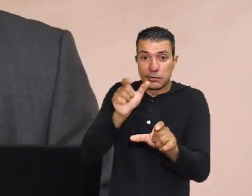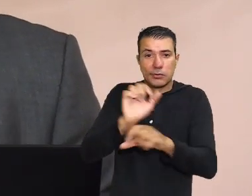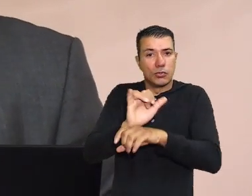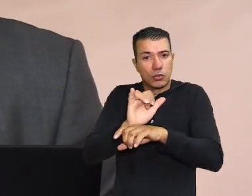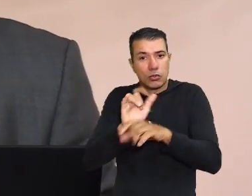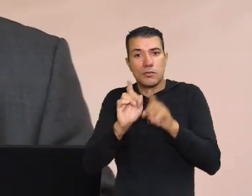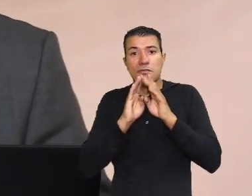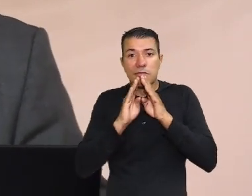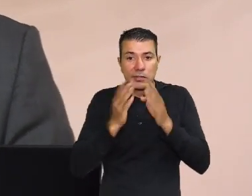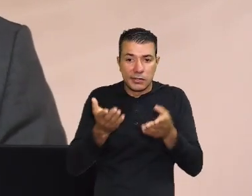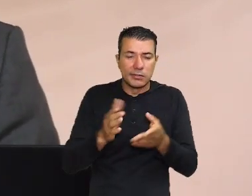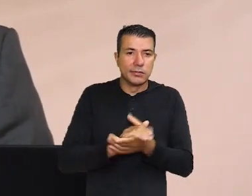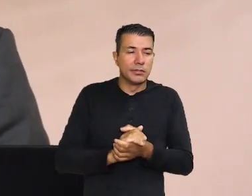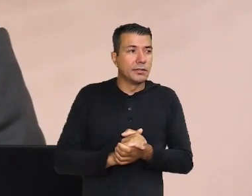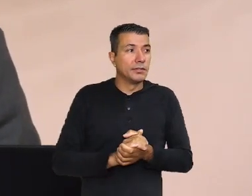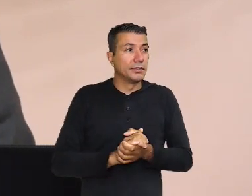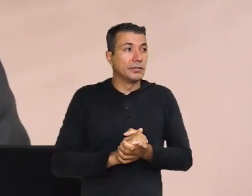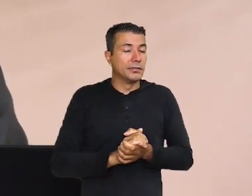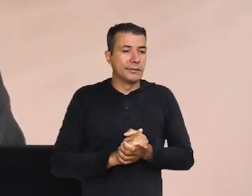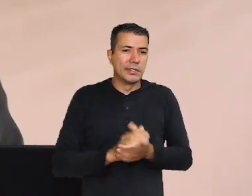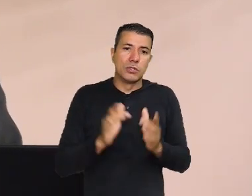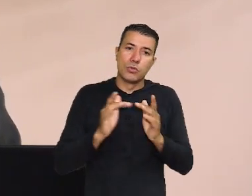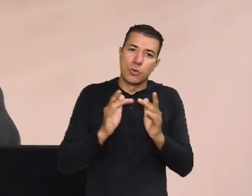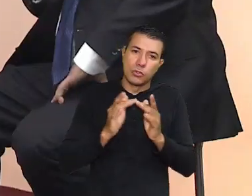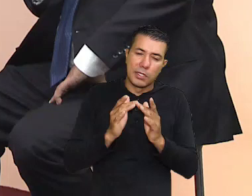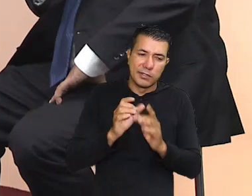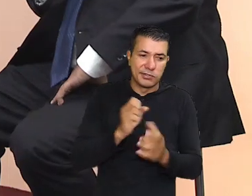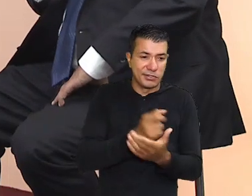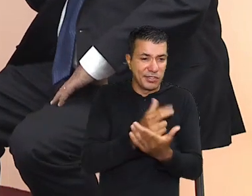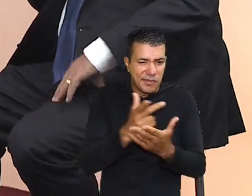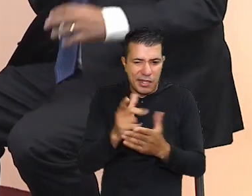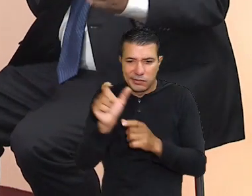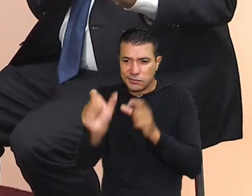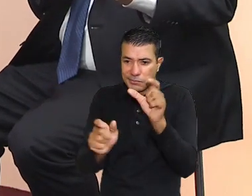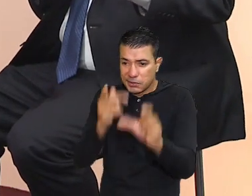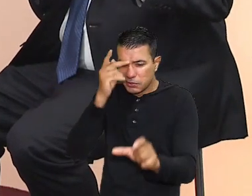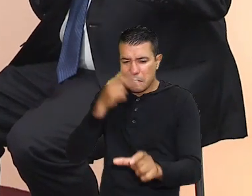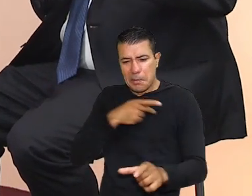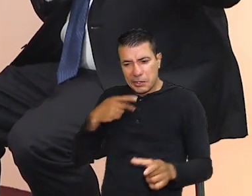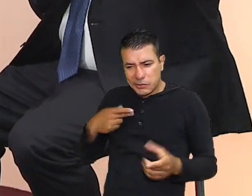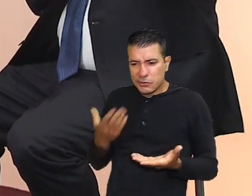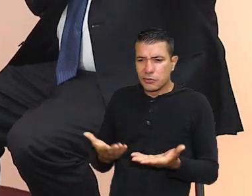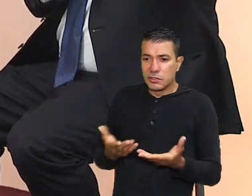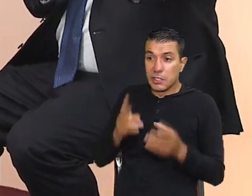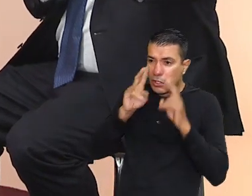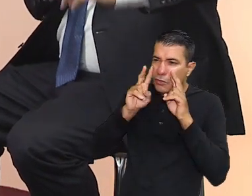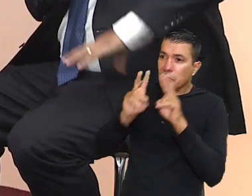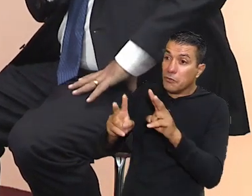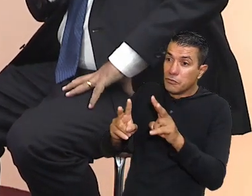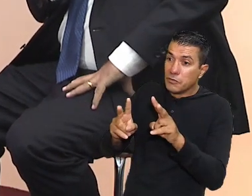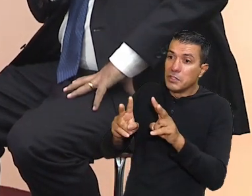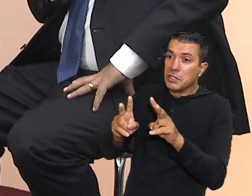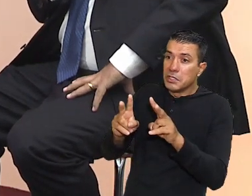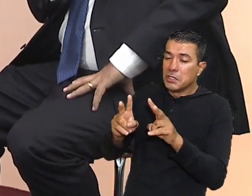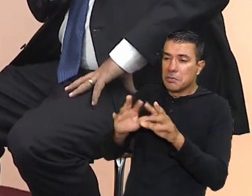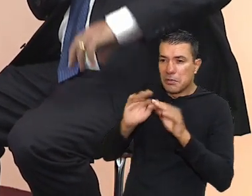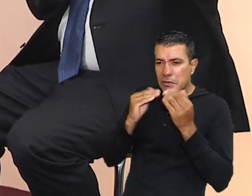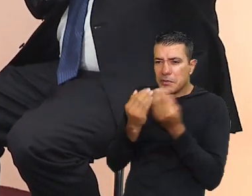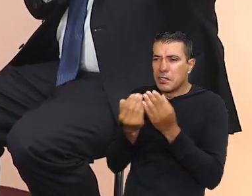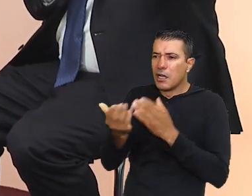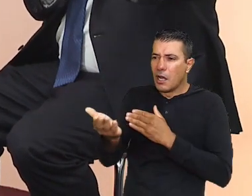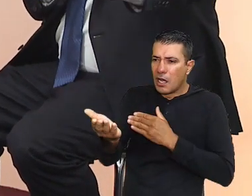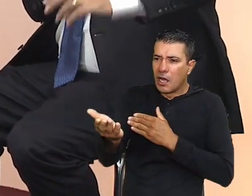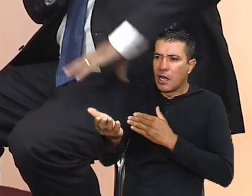assistindo. Eu já tive contato com algumas pessoas que me disseram: pastor, mas eu vi o meu ente querido,